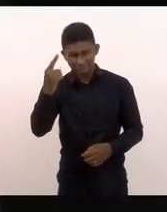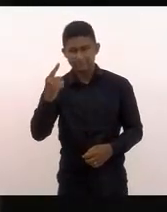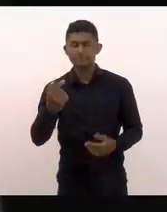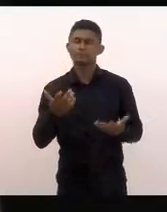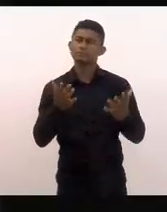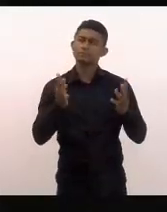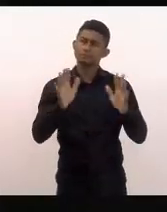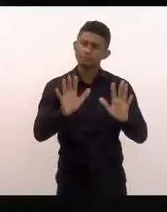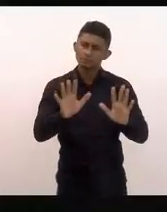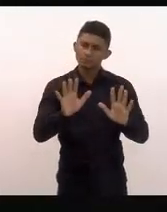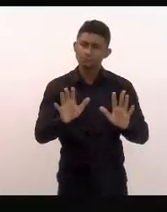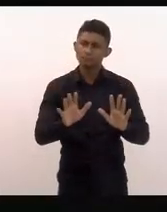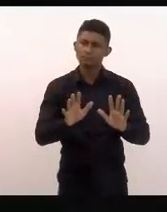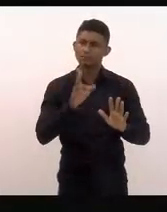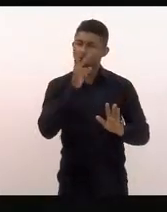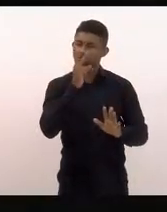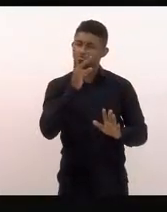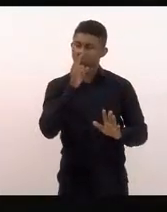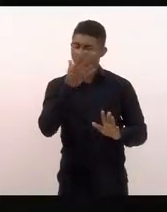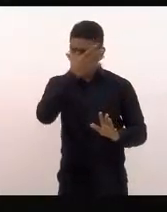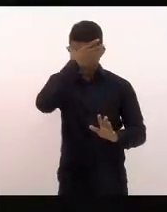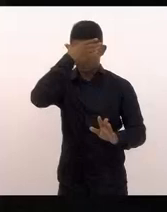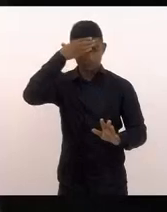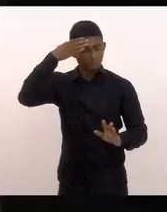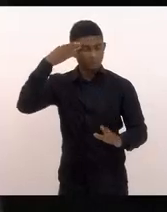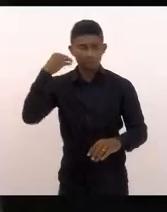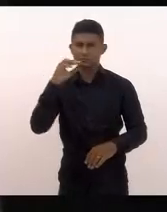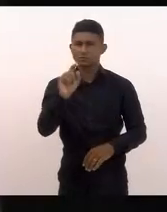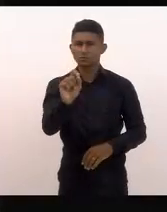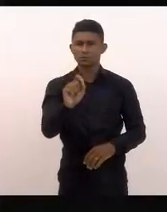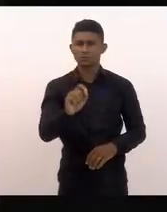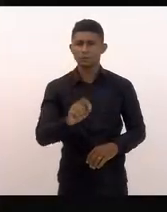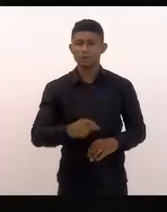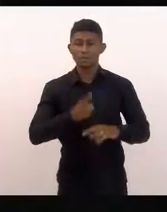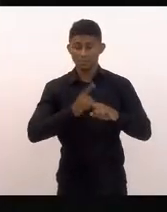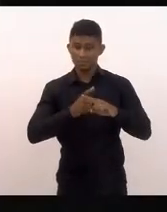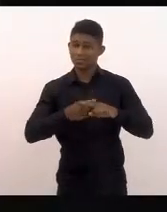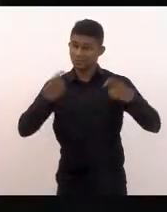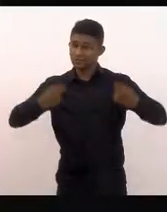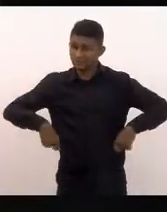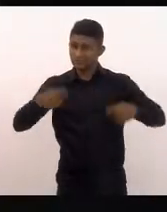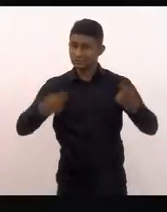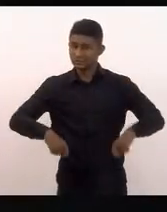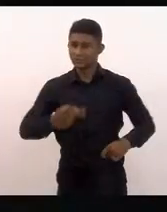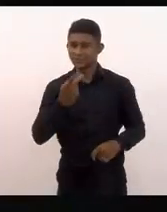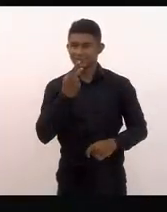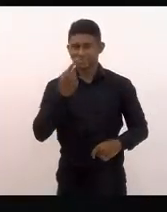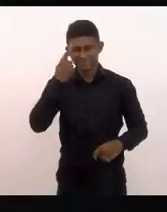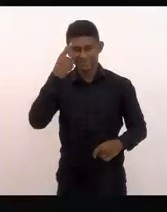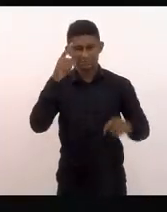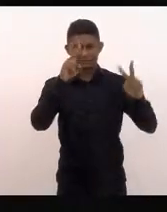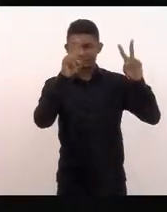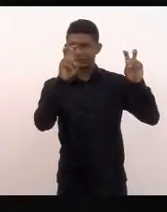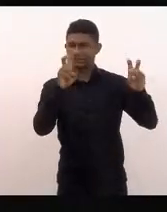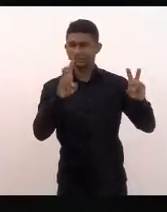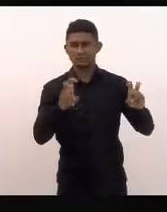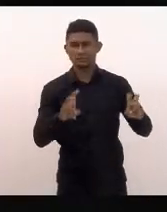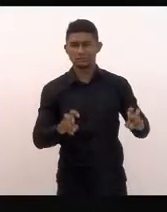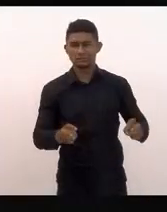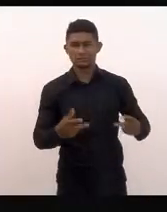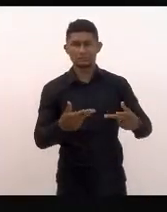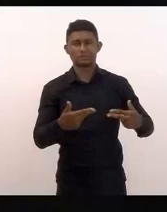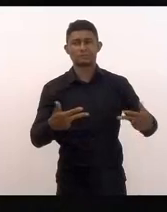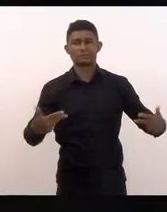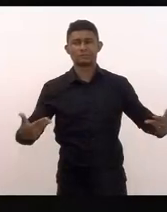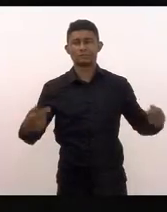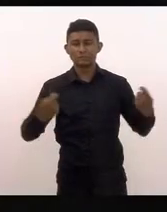mas esquecemos, né? Porque eu estou falando, temos que falar de... É muita coisa para falar, a gente tem que falar de